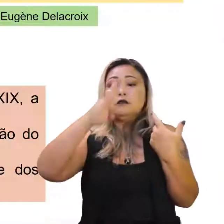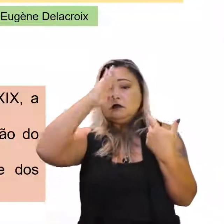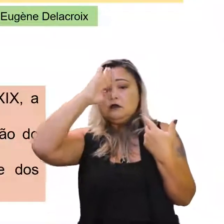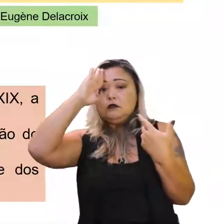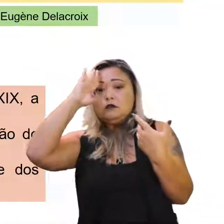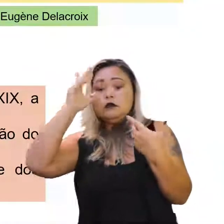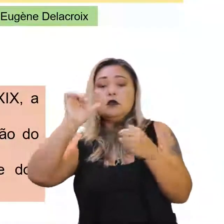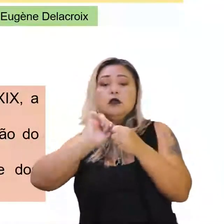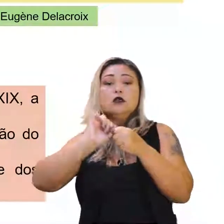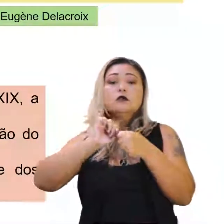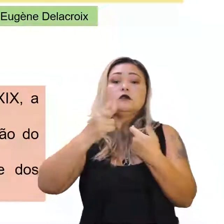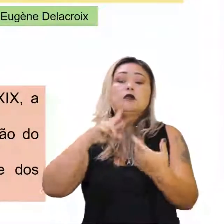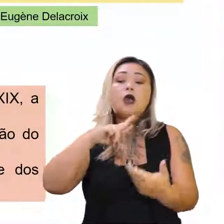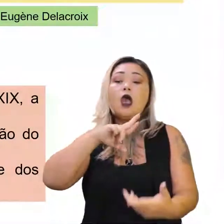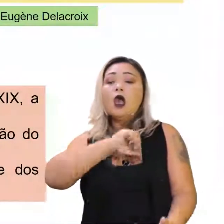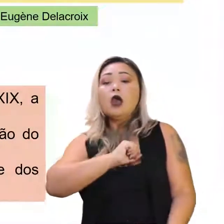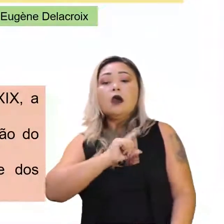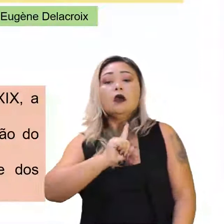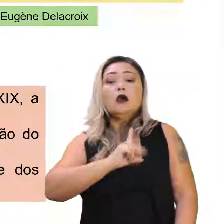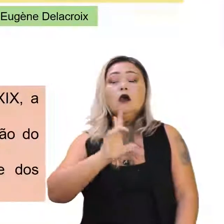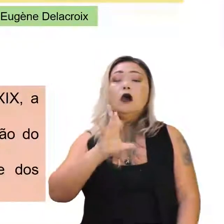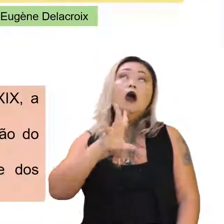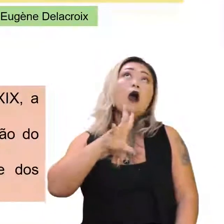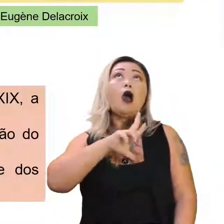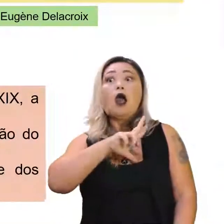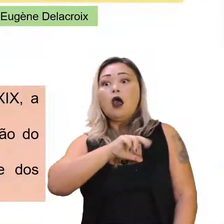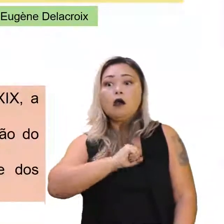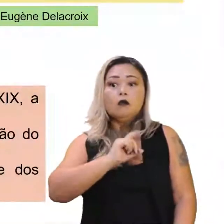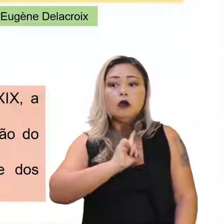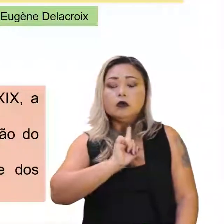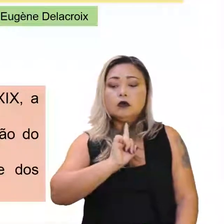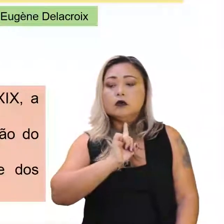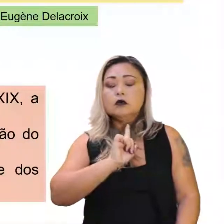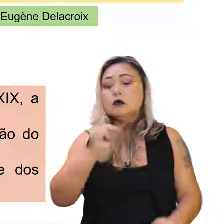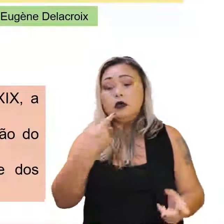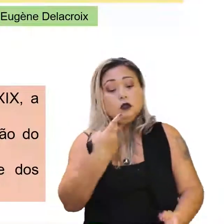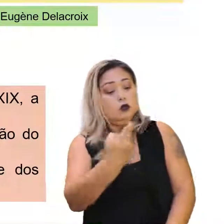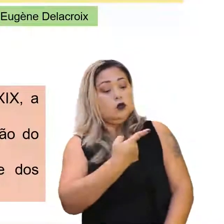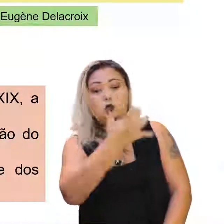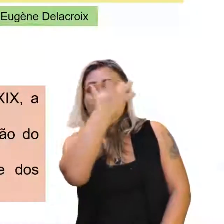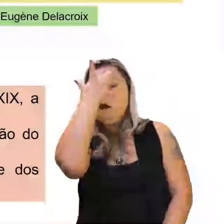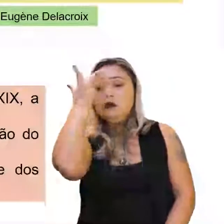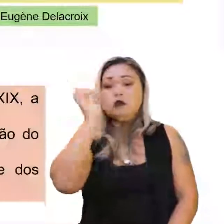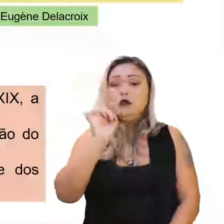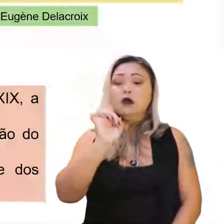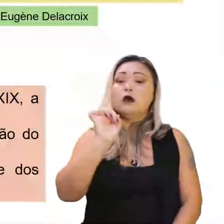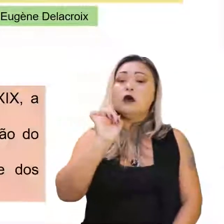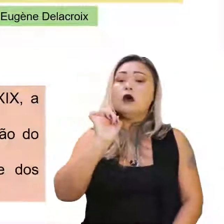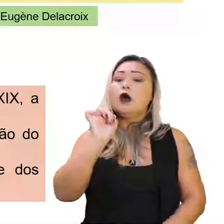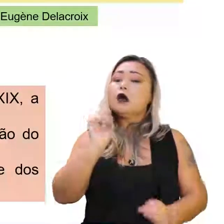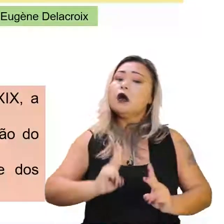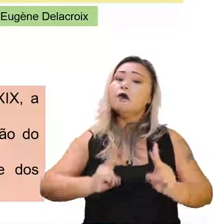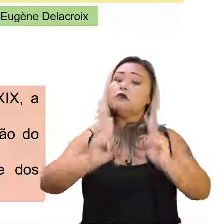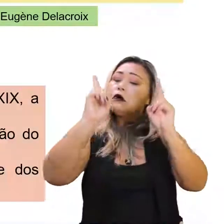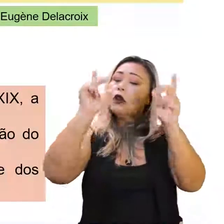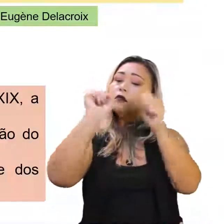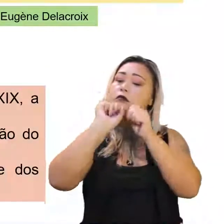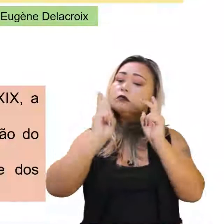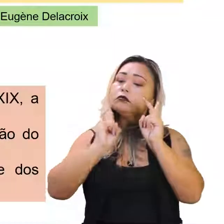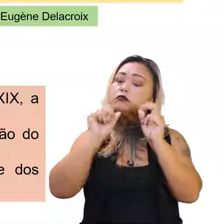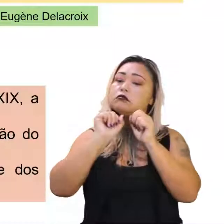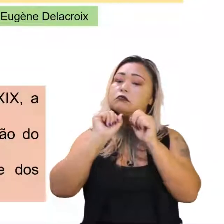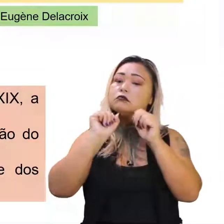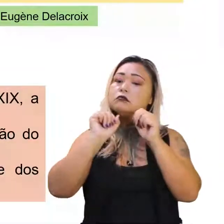seja, romantismo não quer dizer aquele romance, né, entre duas pessoas, não. Era a valorização, né,